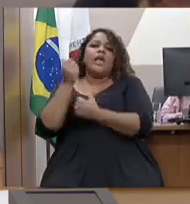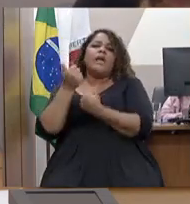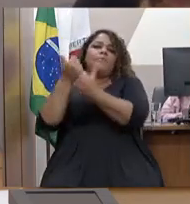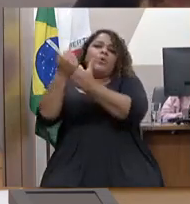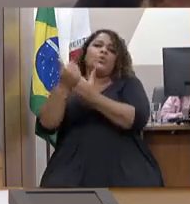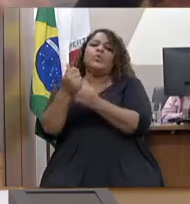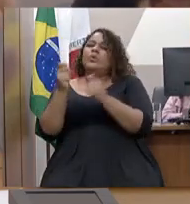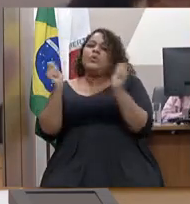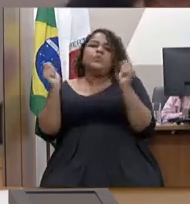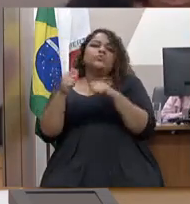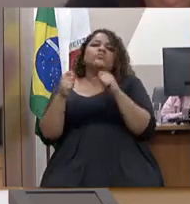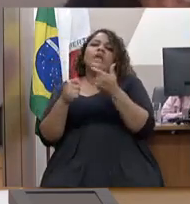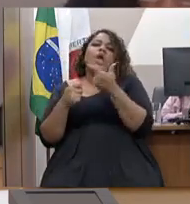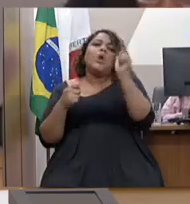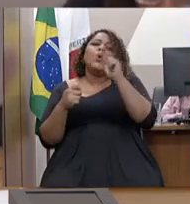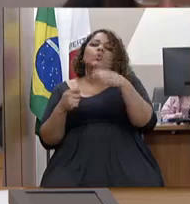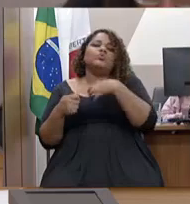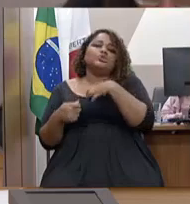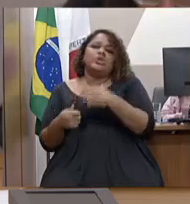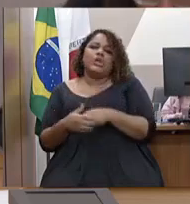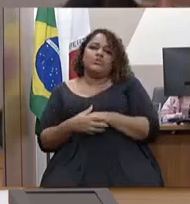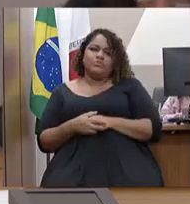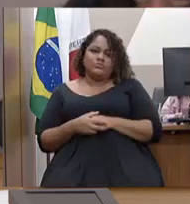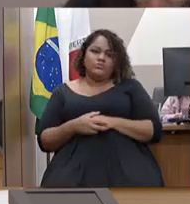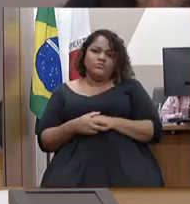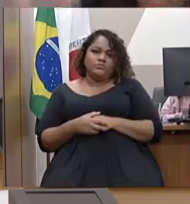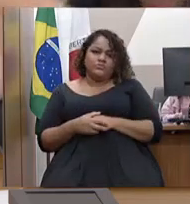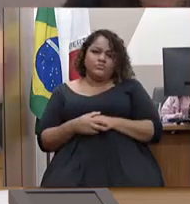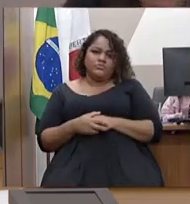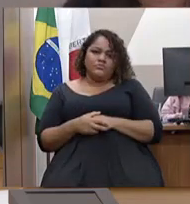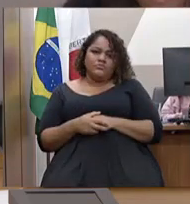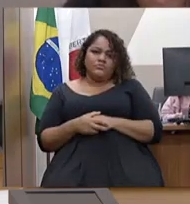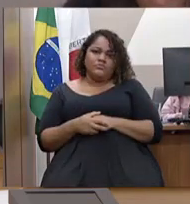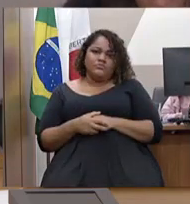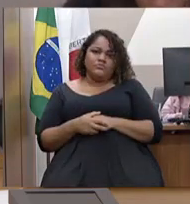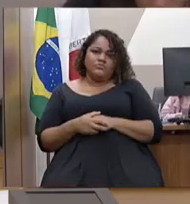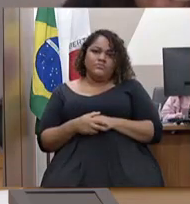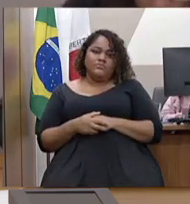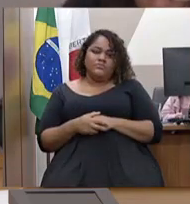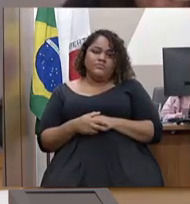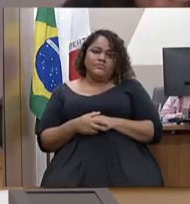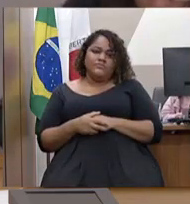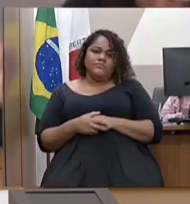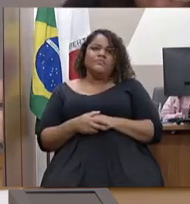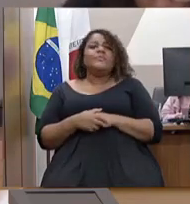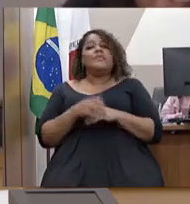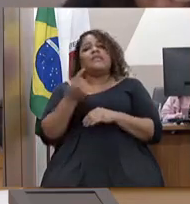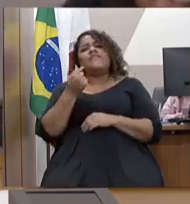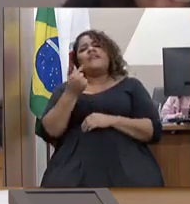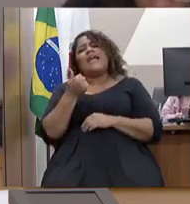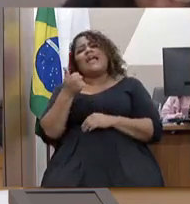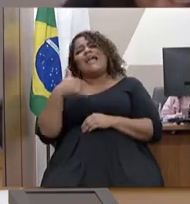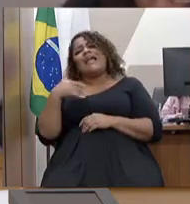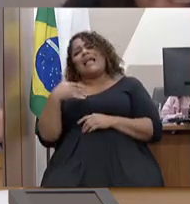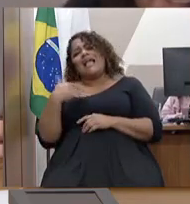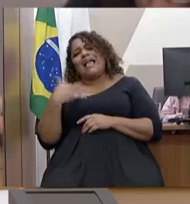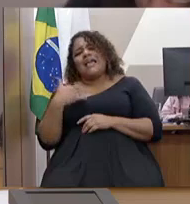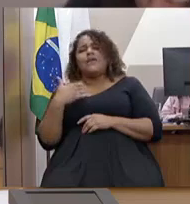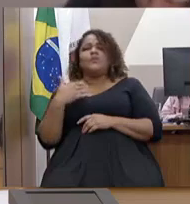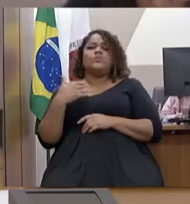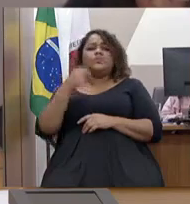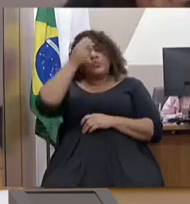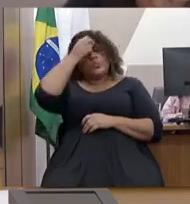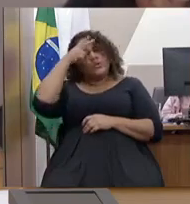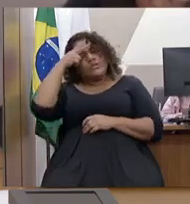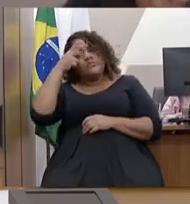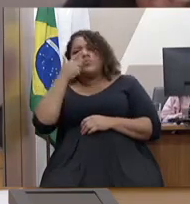tem outro jeito de tirar lixo da cidade que não seja pendurado nesses estribos aqui cara demais que os municípios da conta